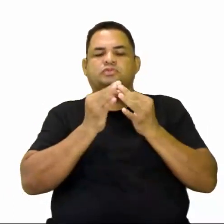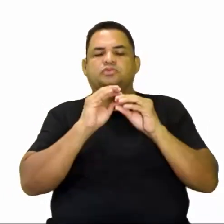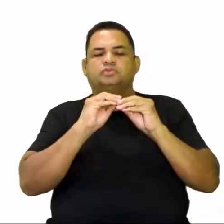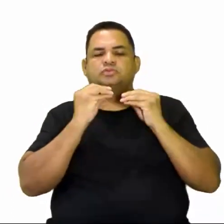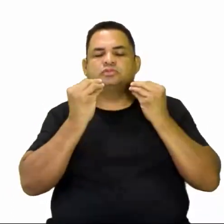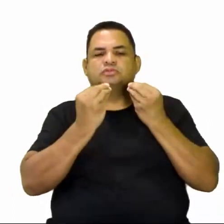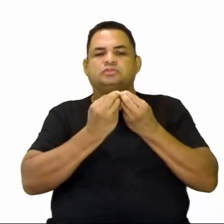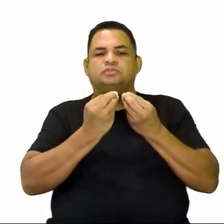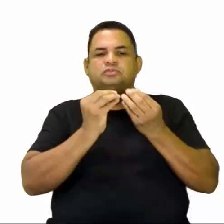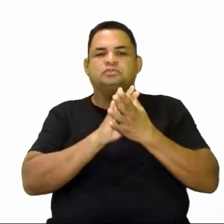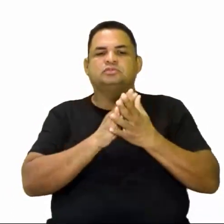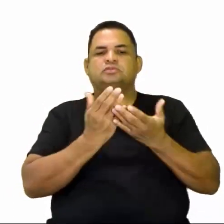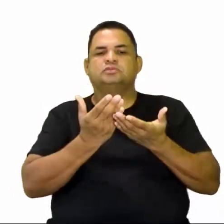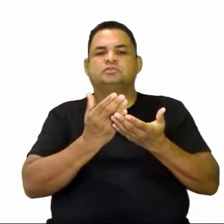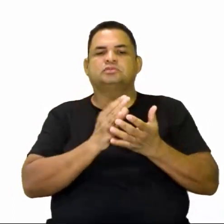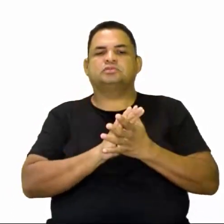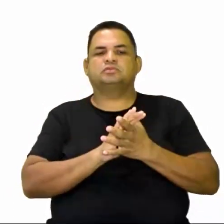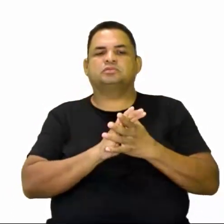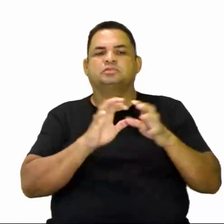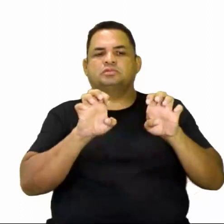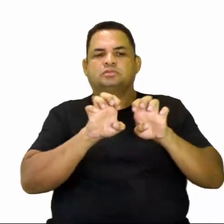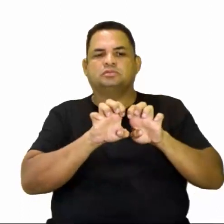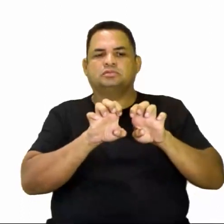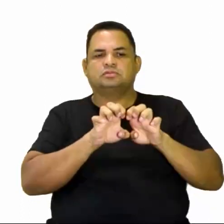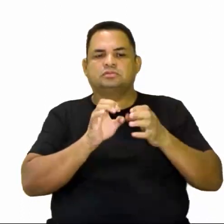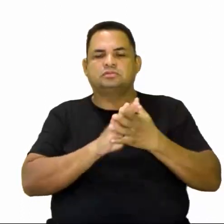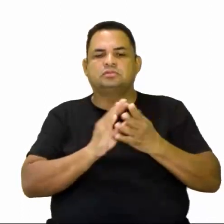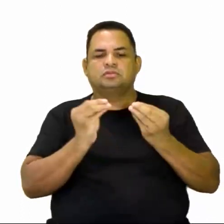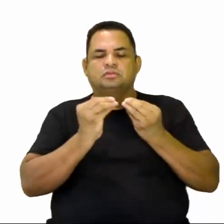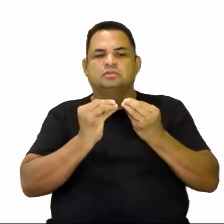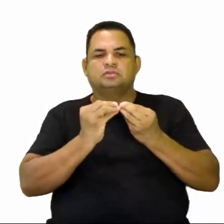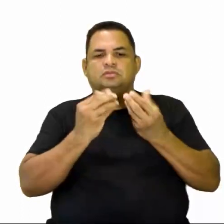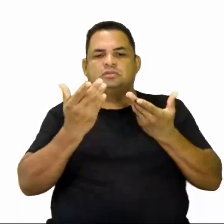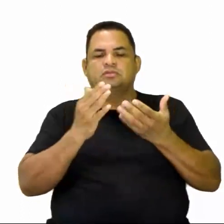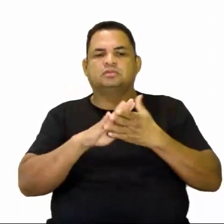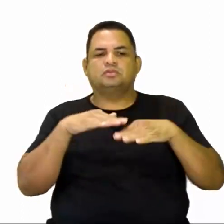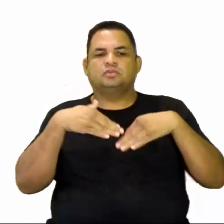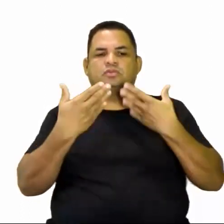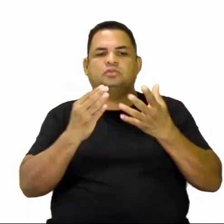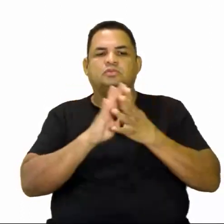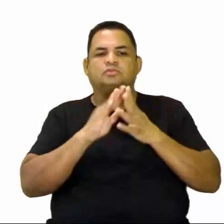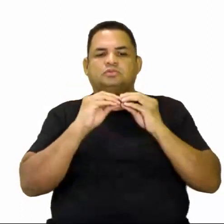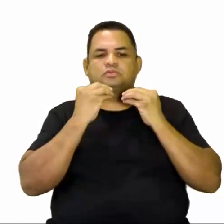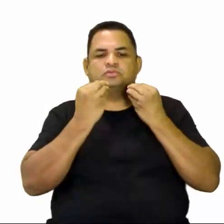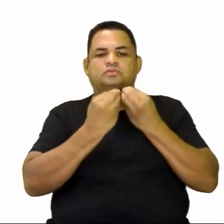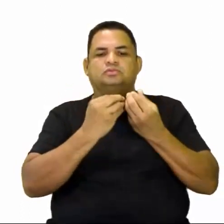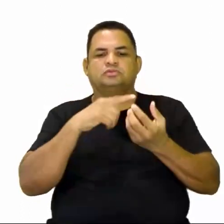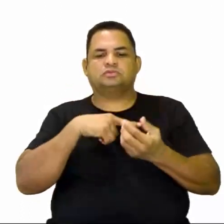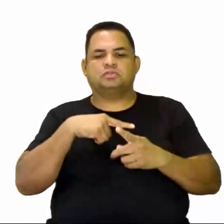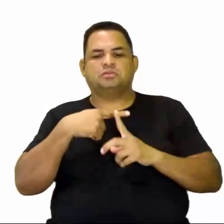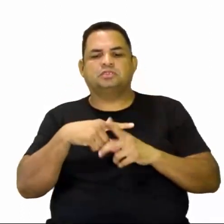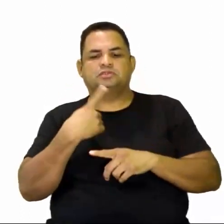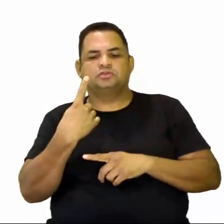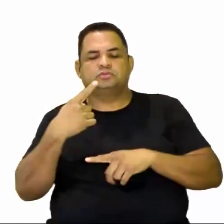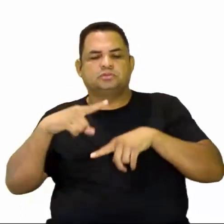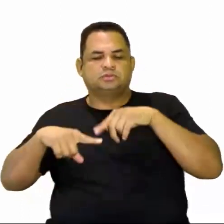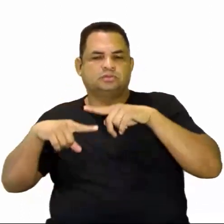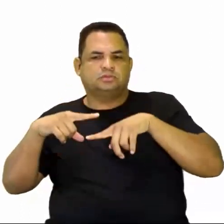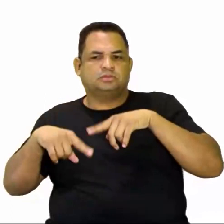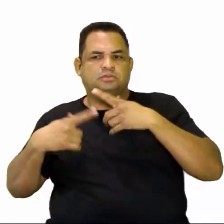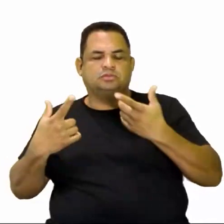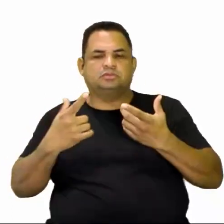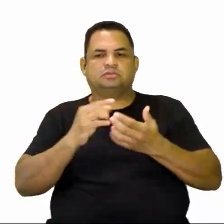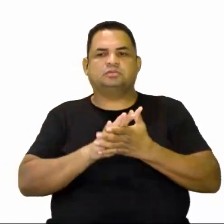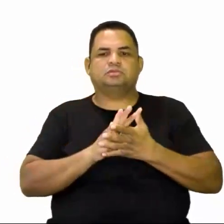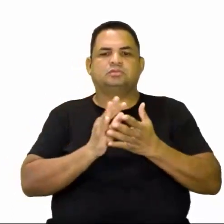molecular apresenta só átomos de um elemento químico. Quando a substância é composta, nós dizemos